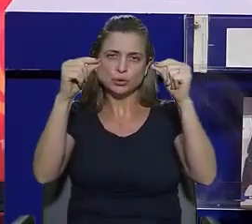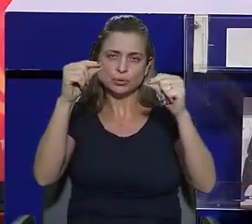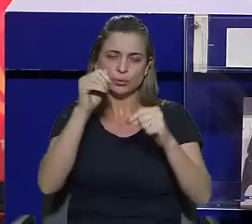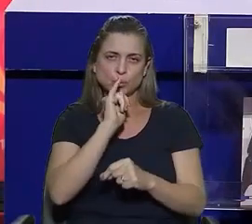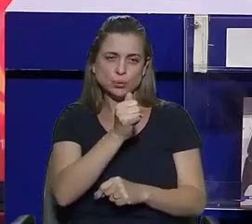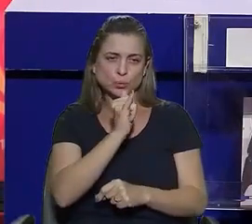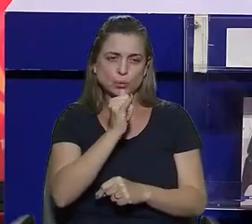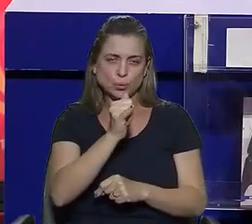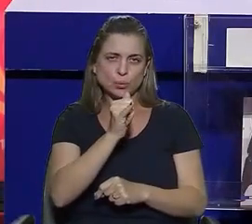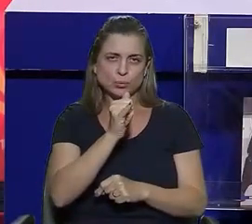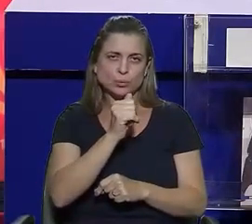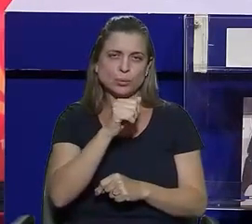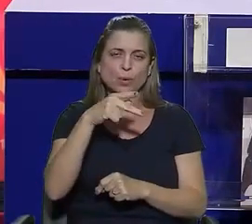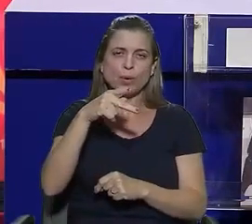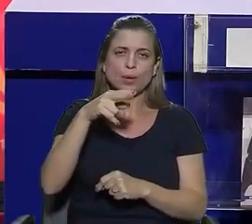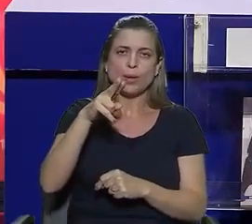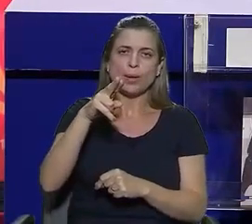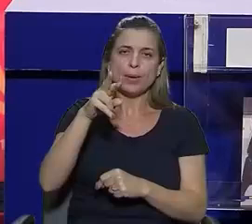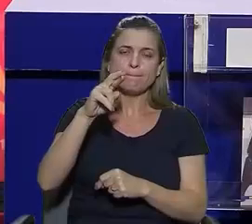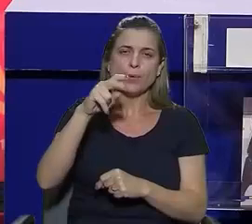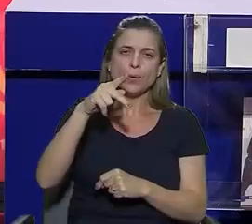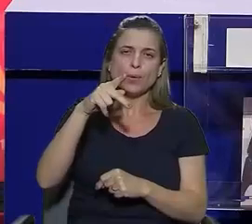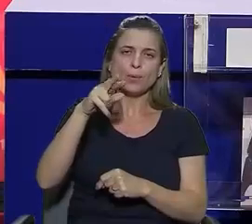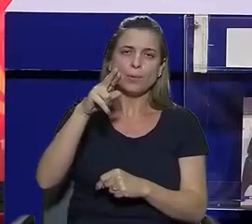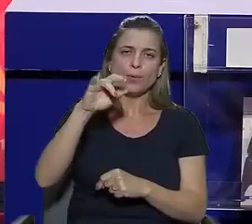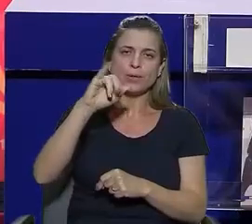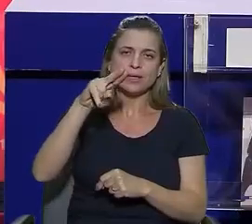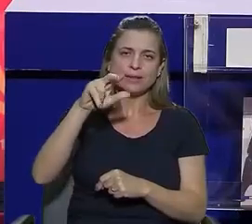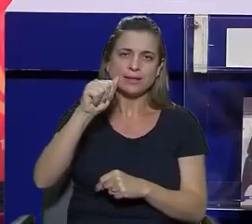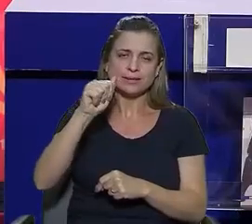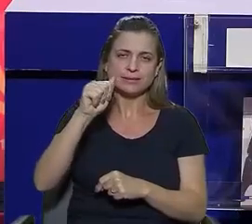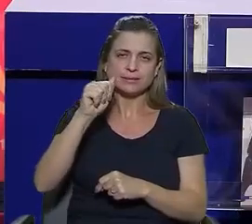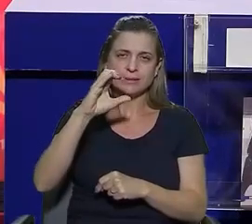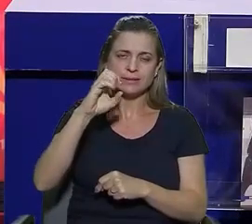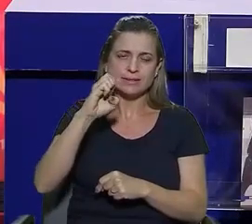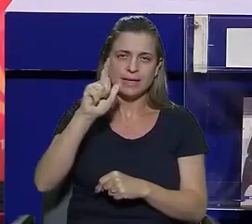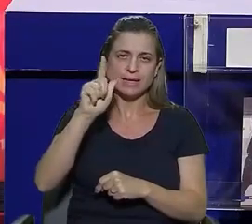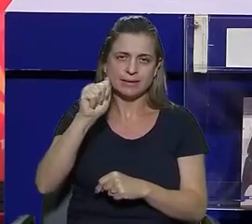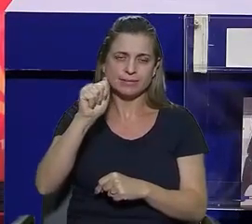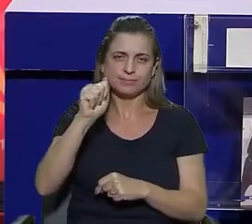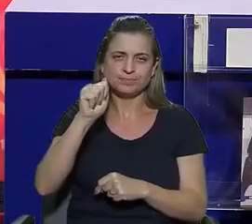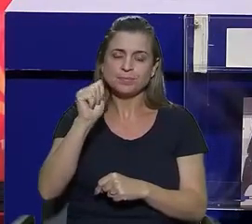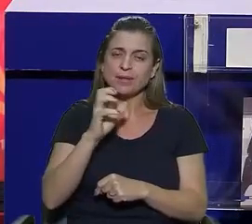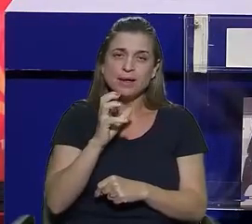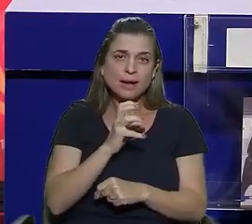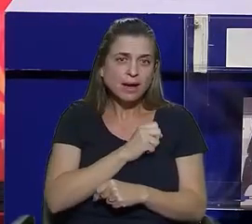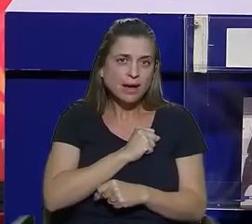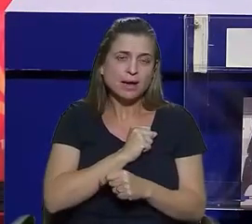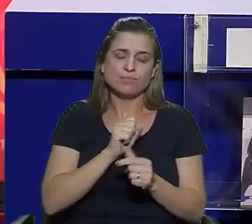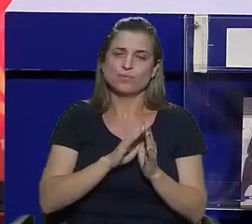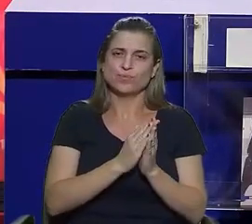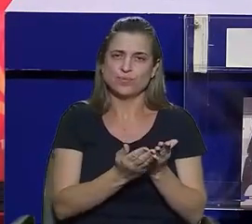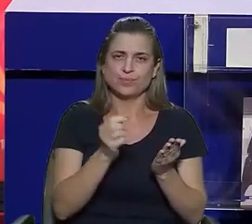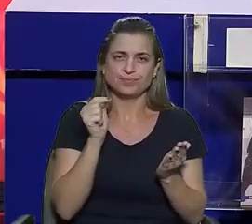meu, Purpurina Cega, que um amigo meu deu para mim o título, Jobalo. Amo, purpurina